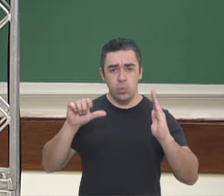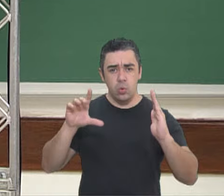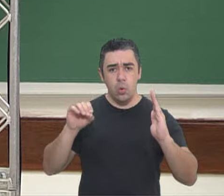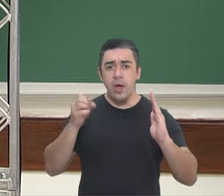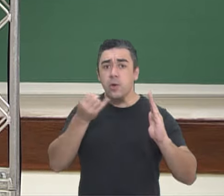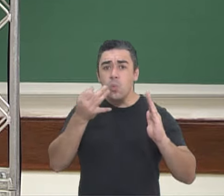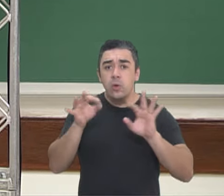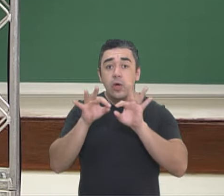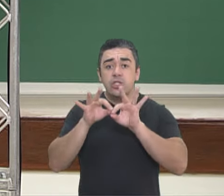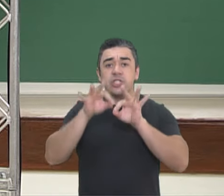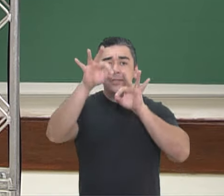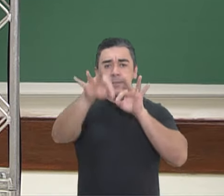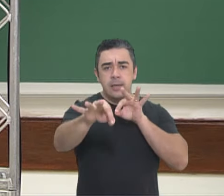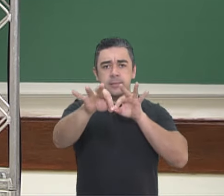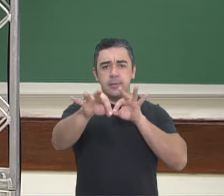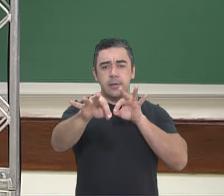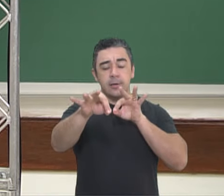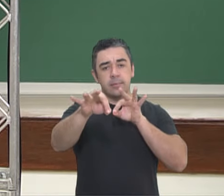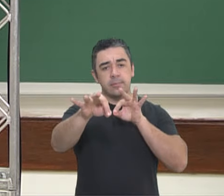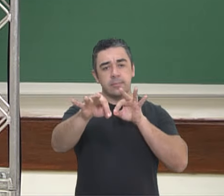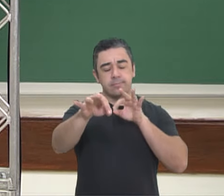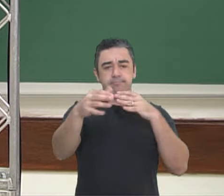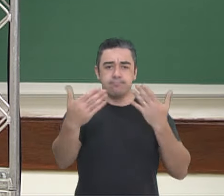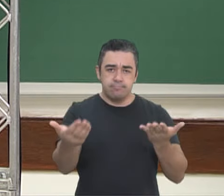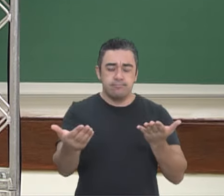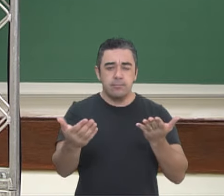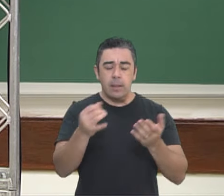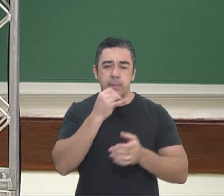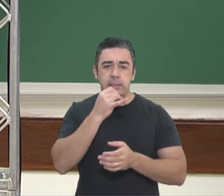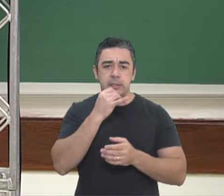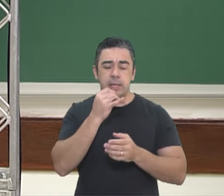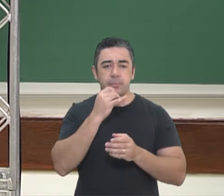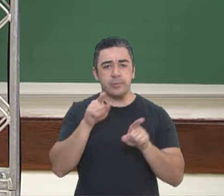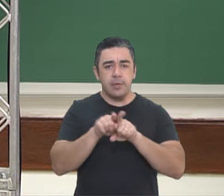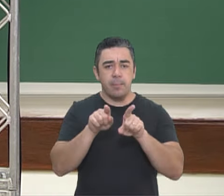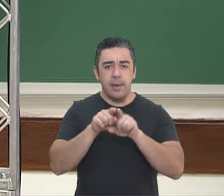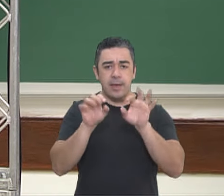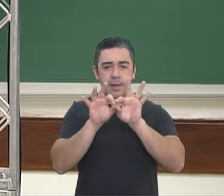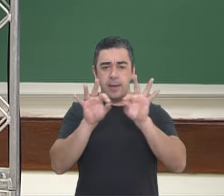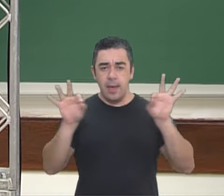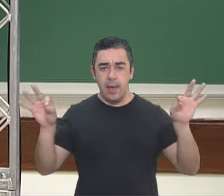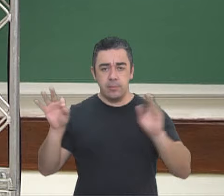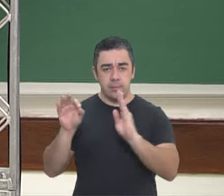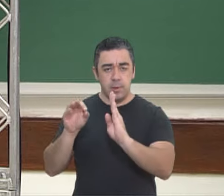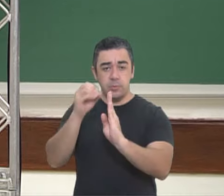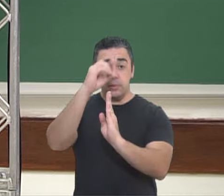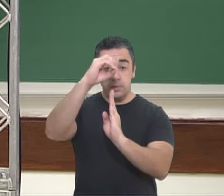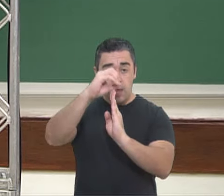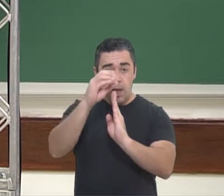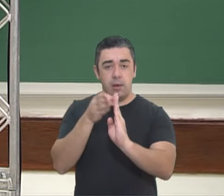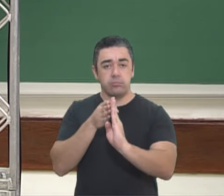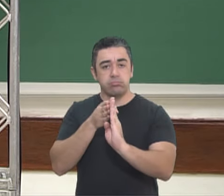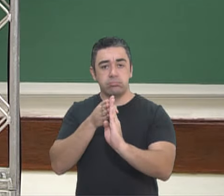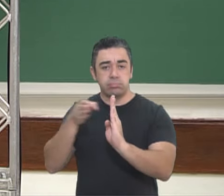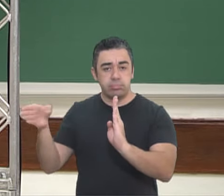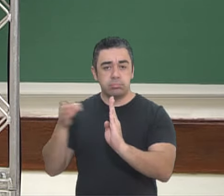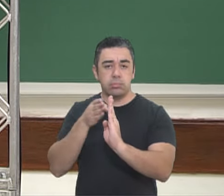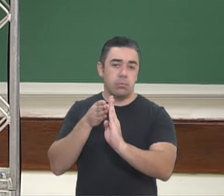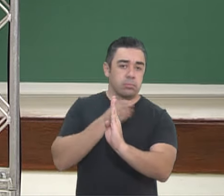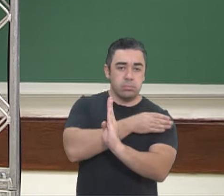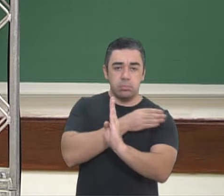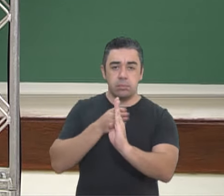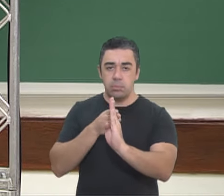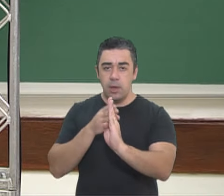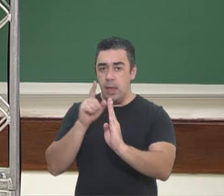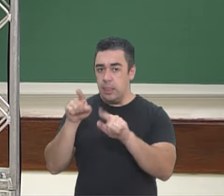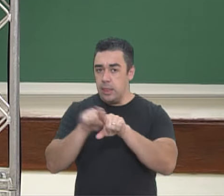deste número até o referencial. No caso da reta numérica, o zero. Também número oposto ou simétrico.